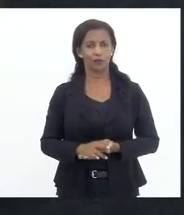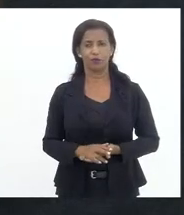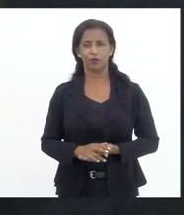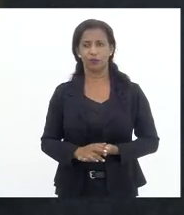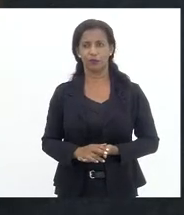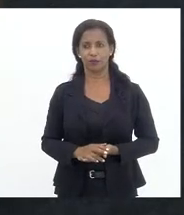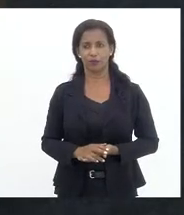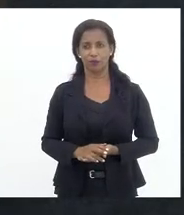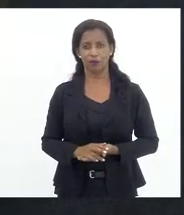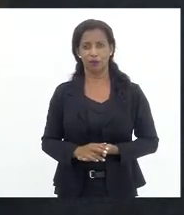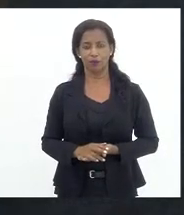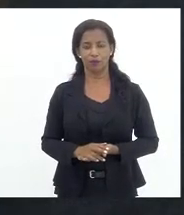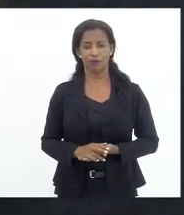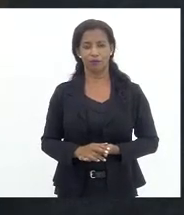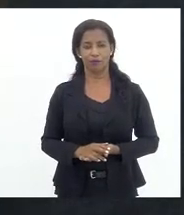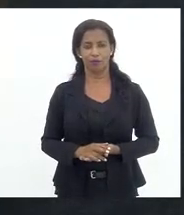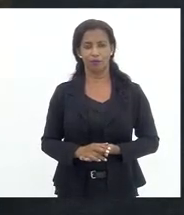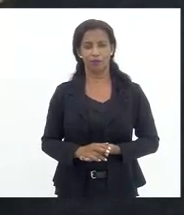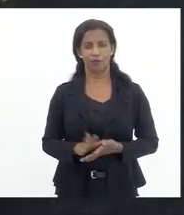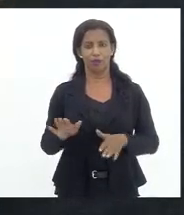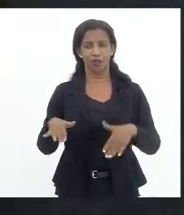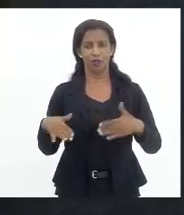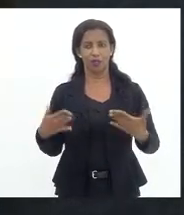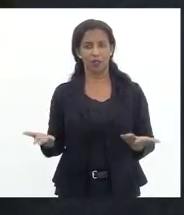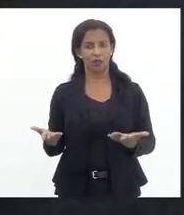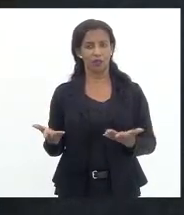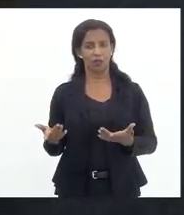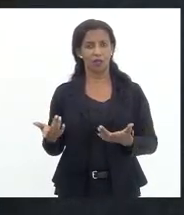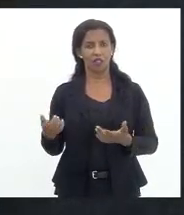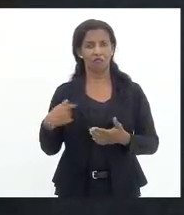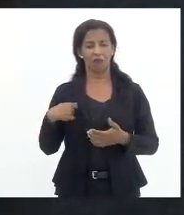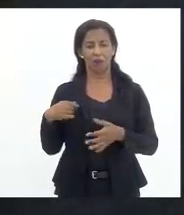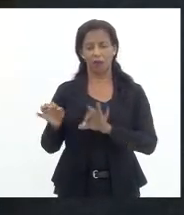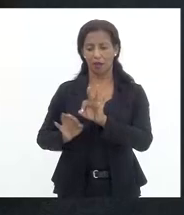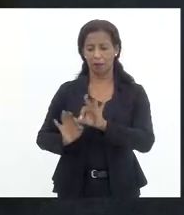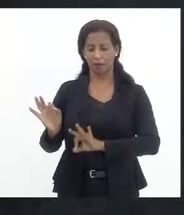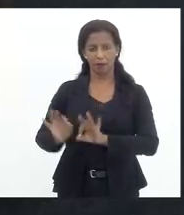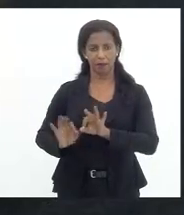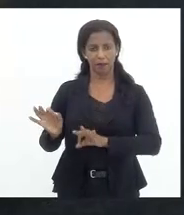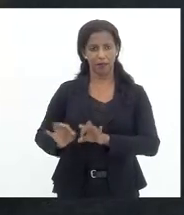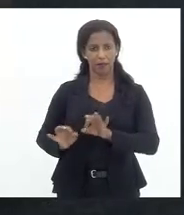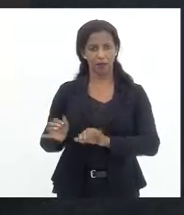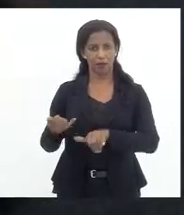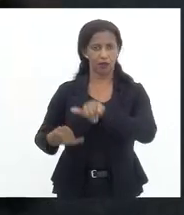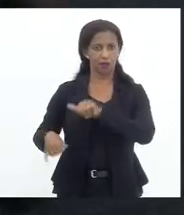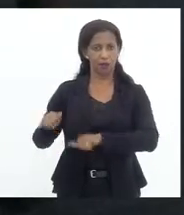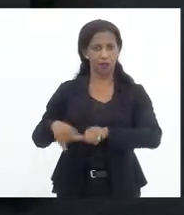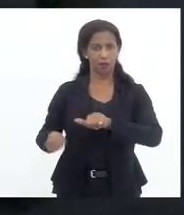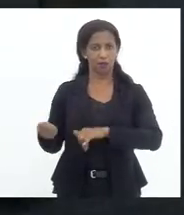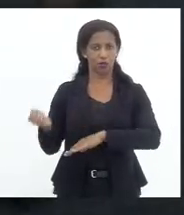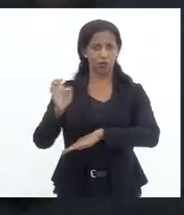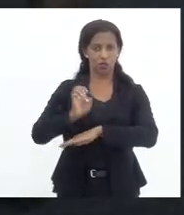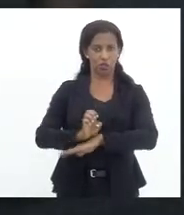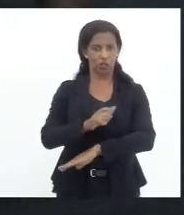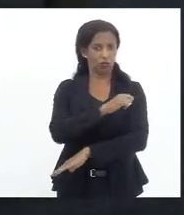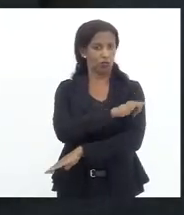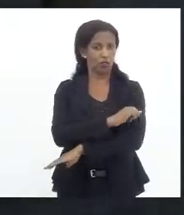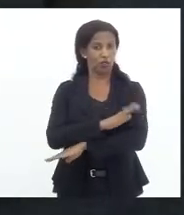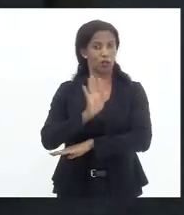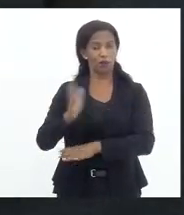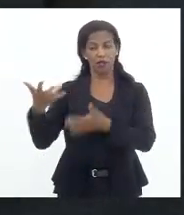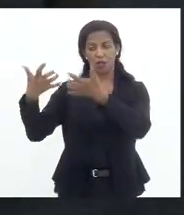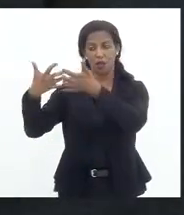que até então não era produzido no estado do Rio de Janeiro, mas que agora Petrópolis,